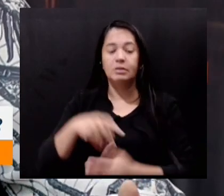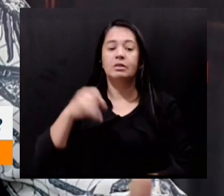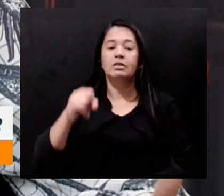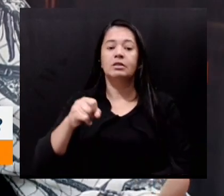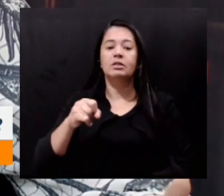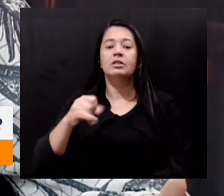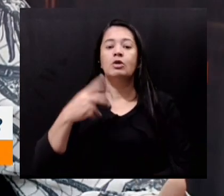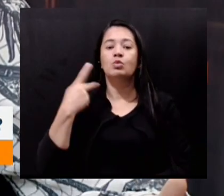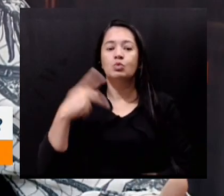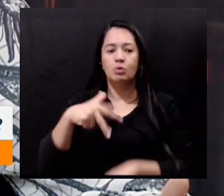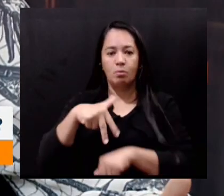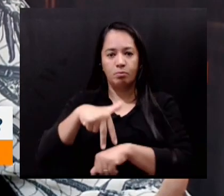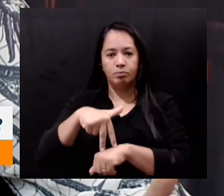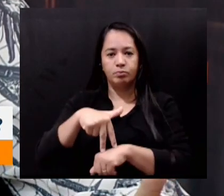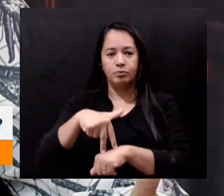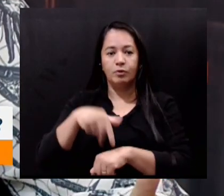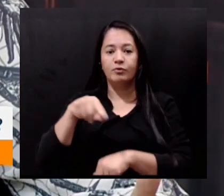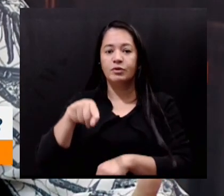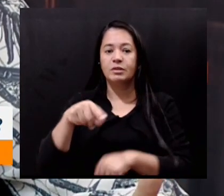você deve procurar